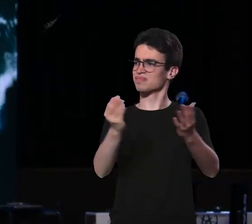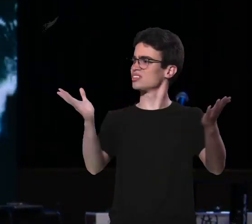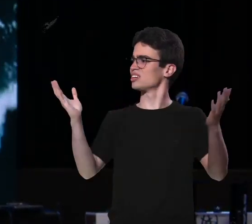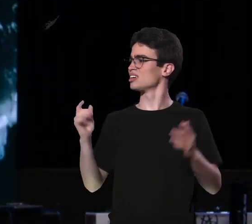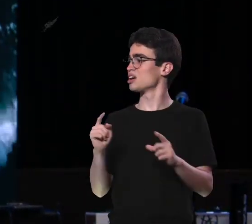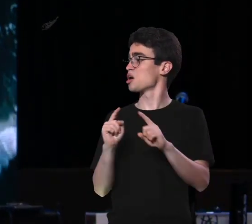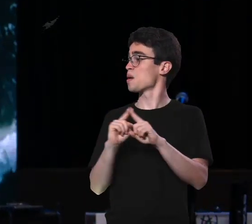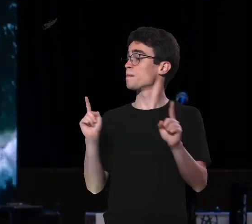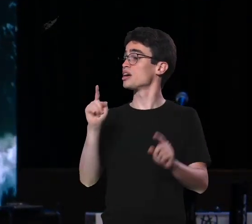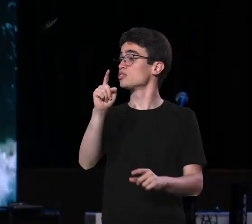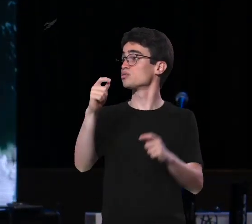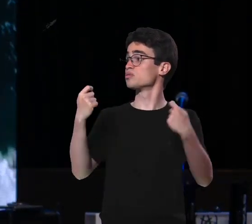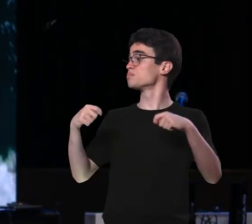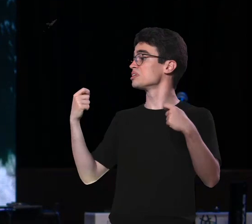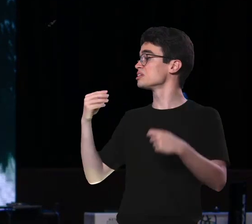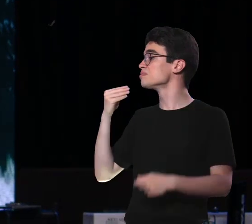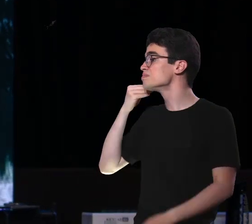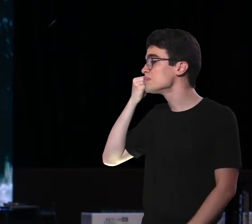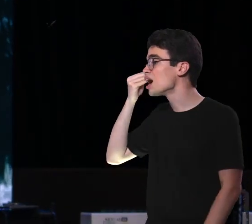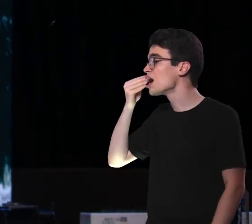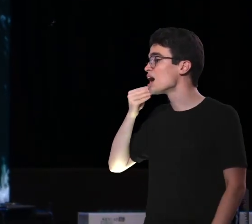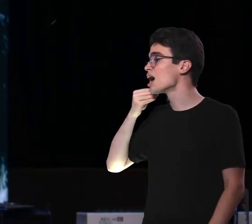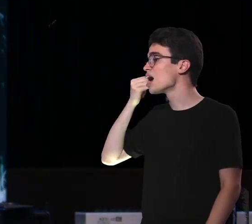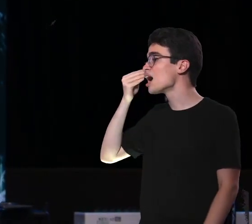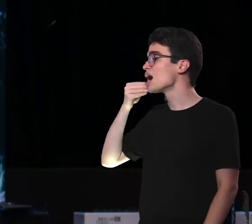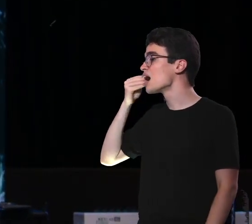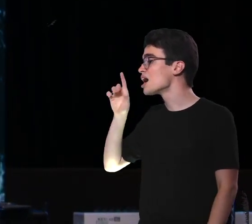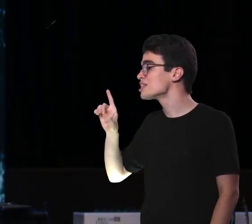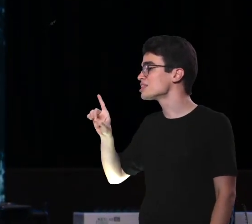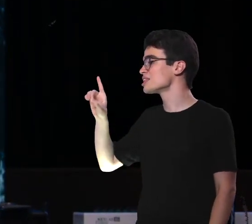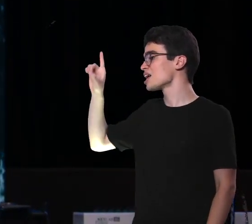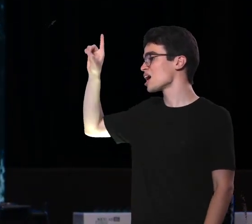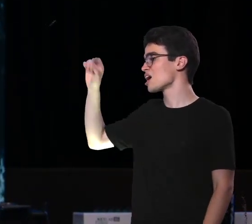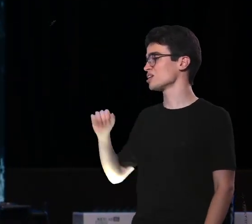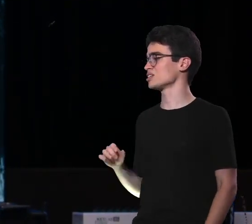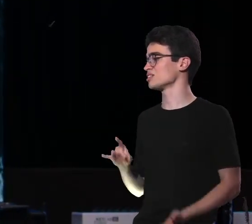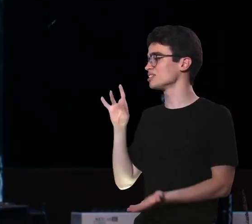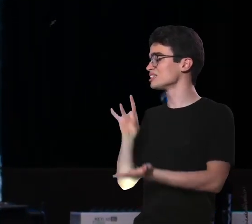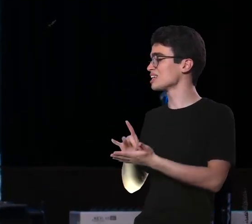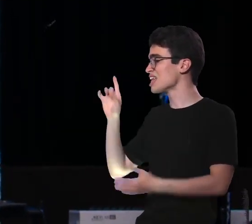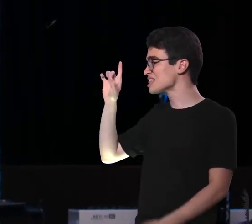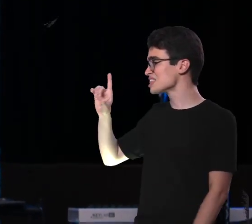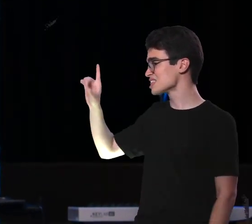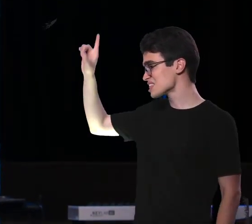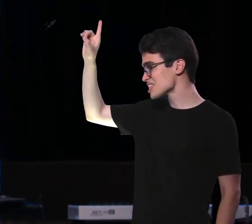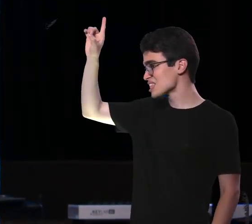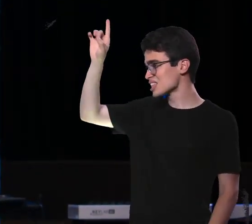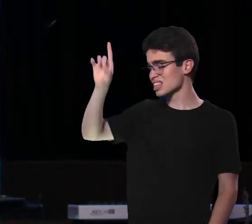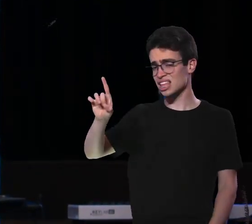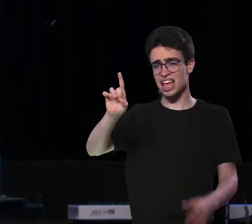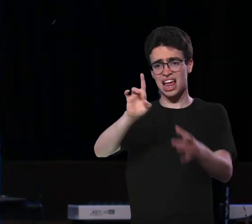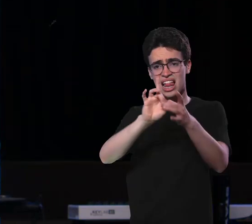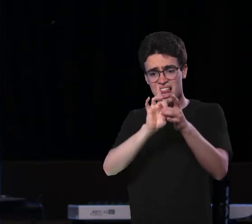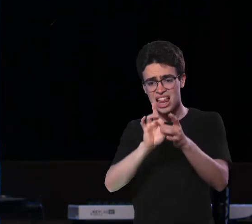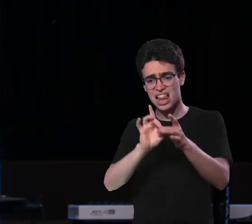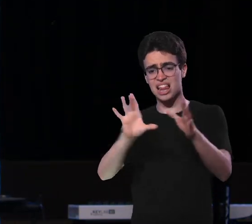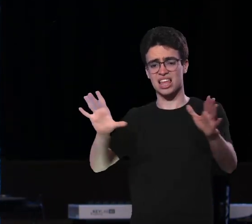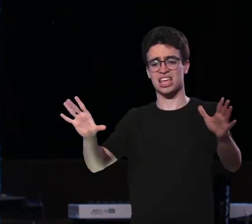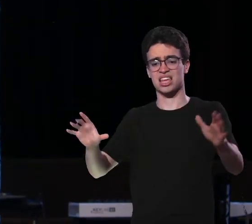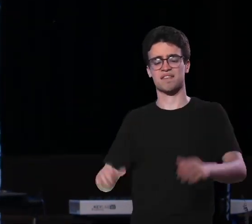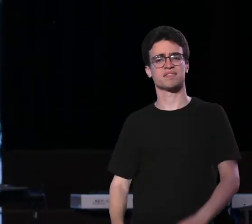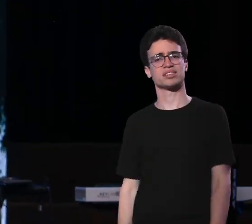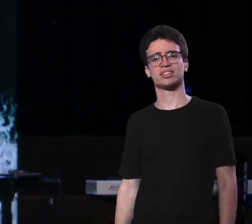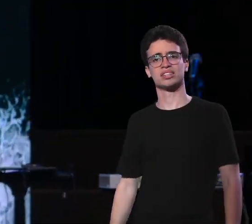nas promessas que Ele já te deu. As águas da presença dEle estão acessíveis a você.